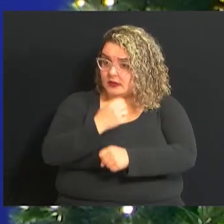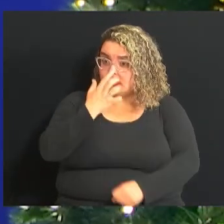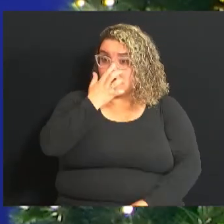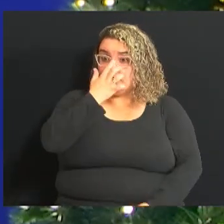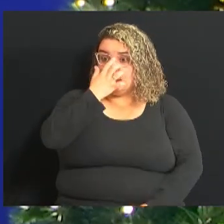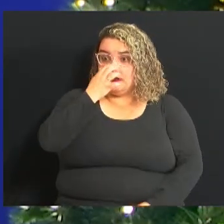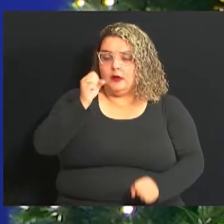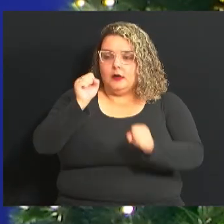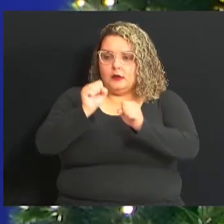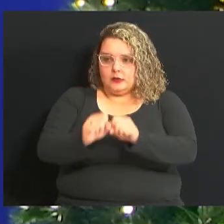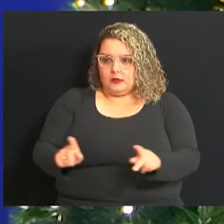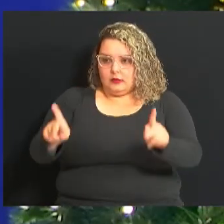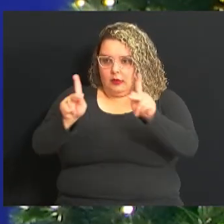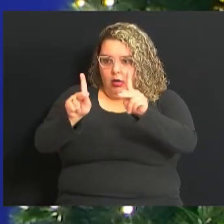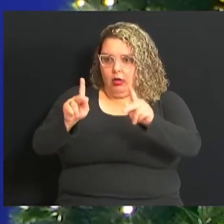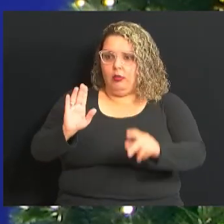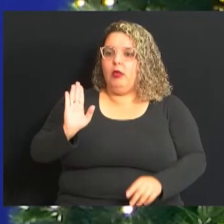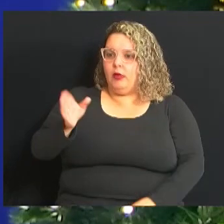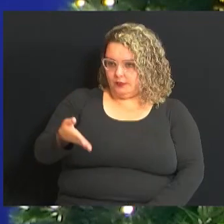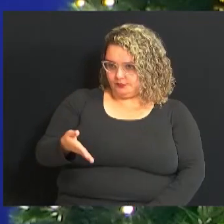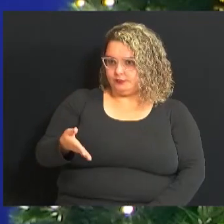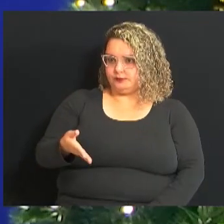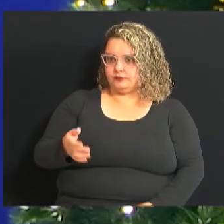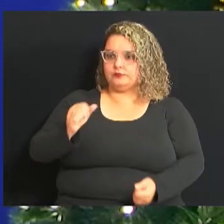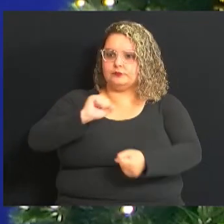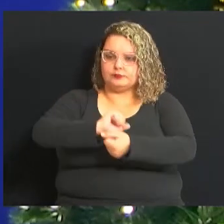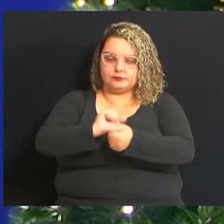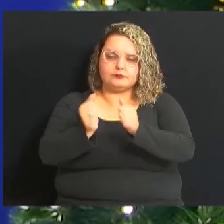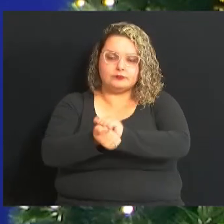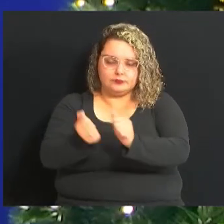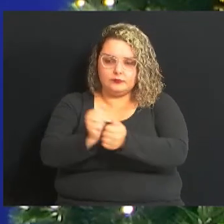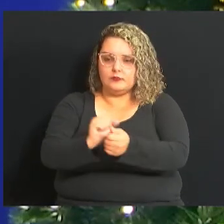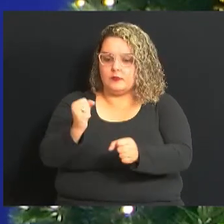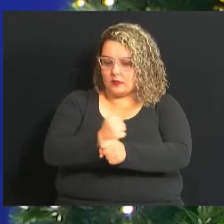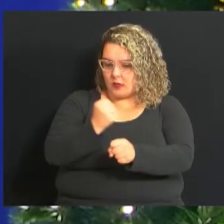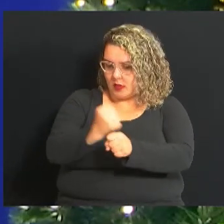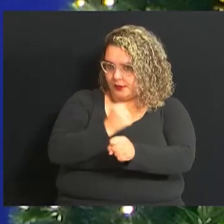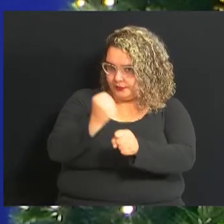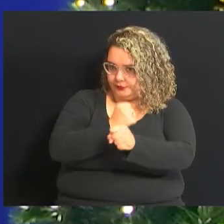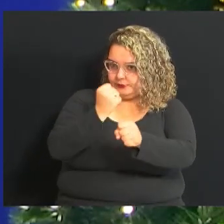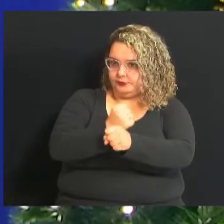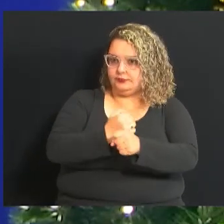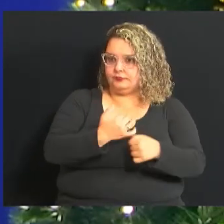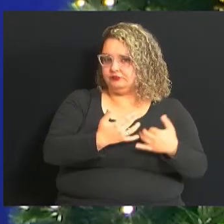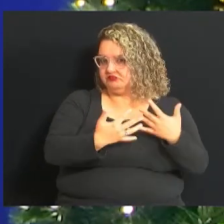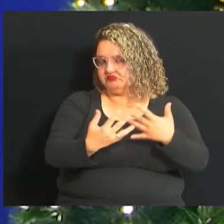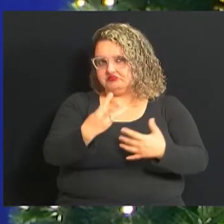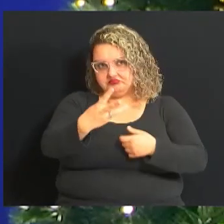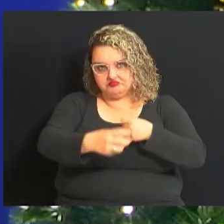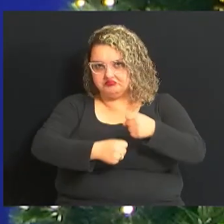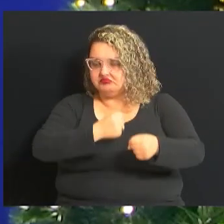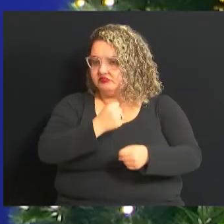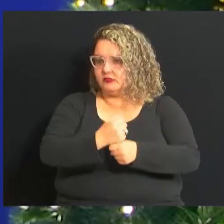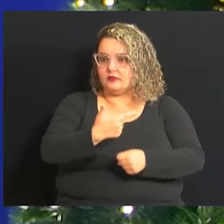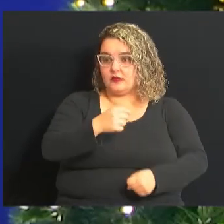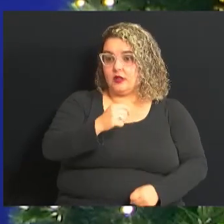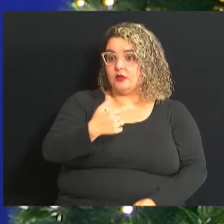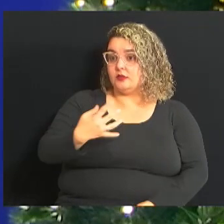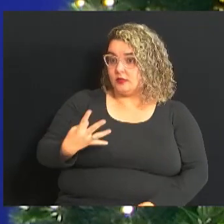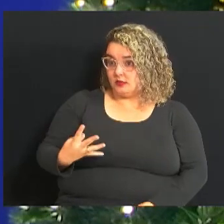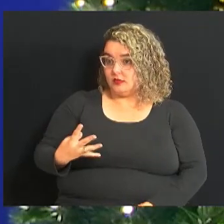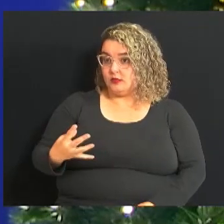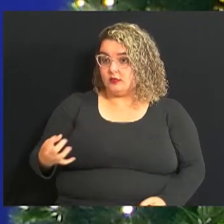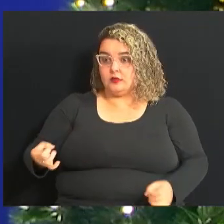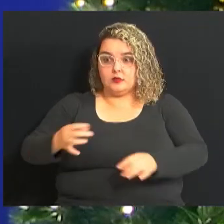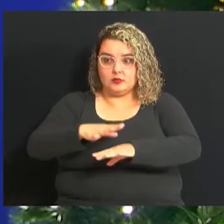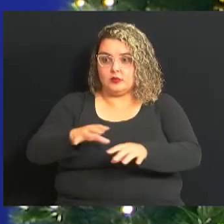shopping está sendo já completamente reformado. Nos próximos 3 anos, em 2024, terminaremos o ano com um